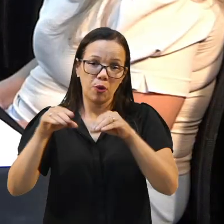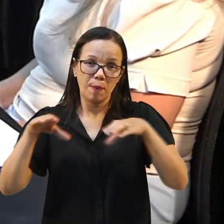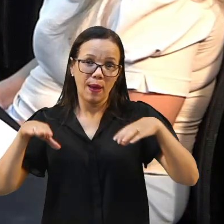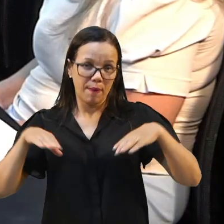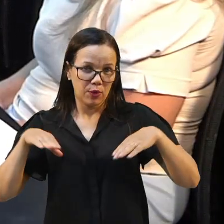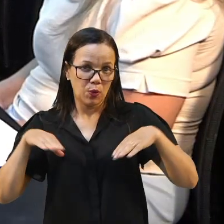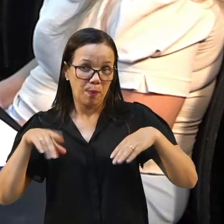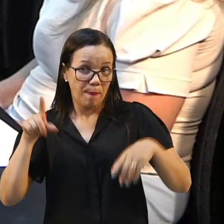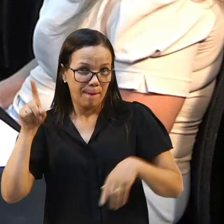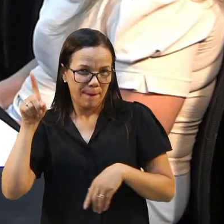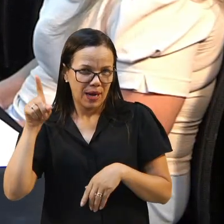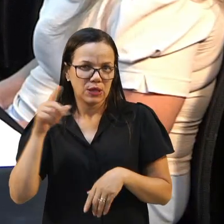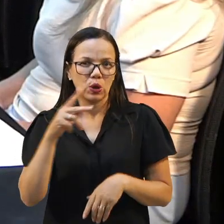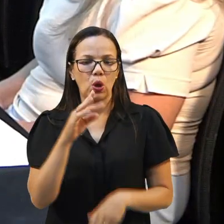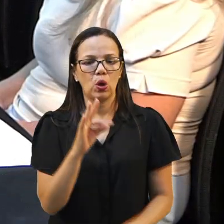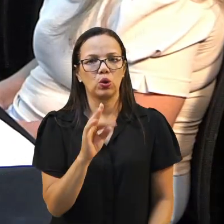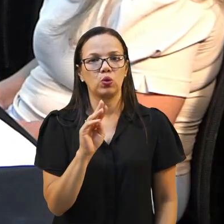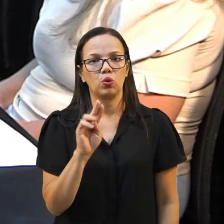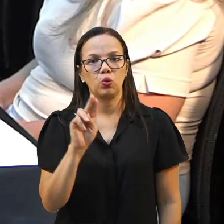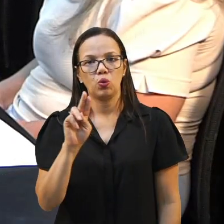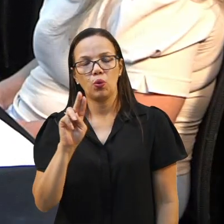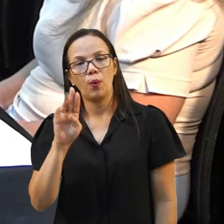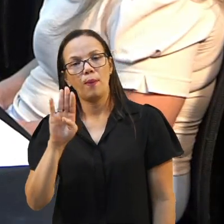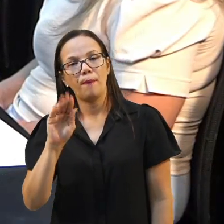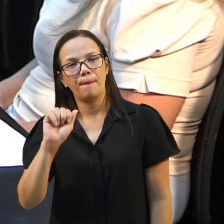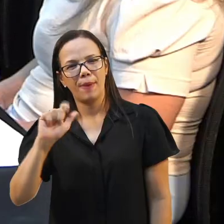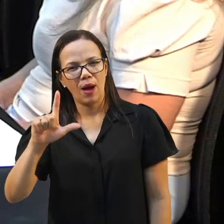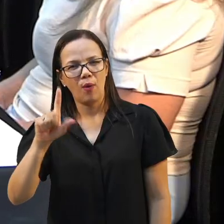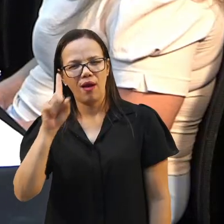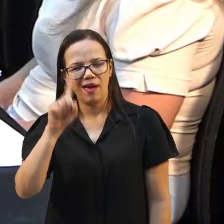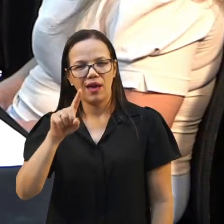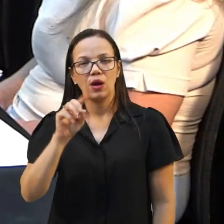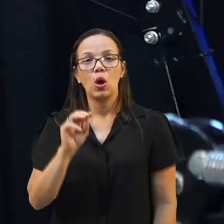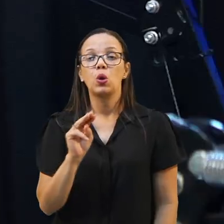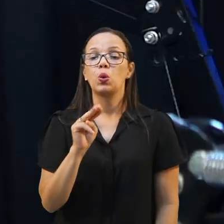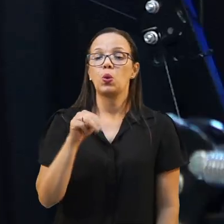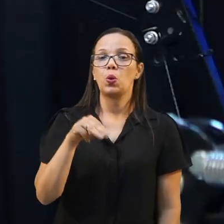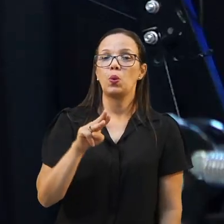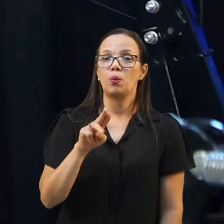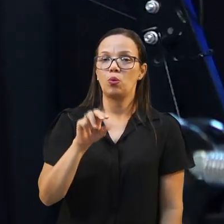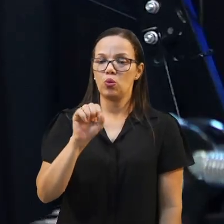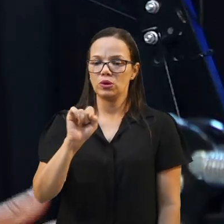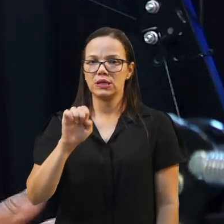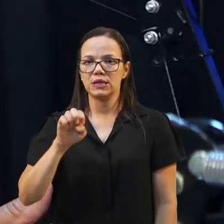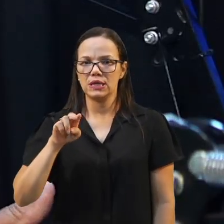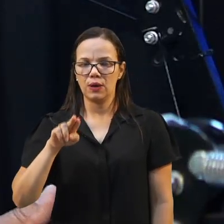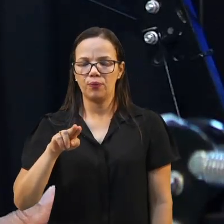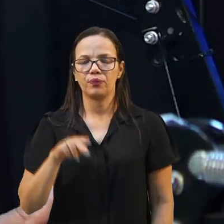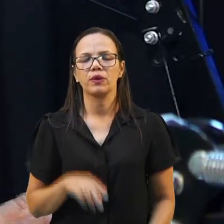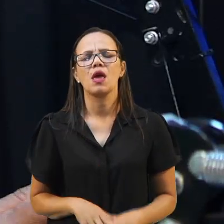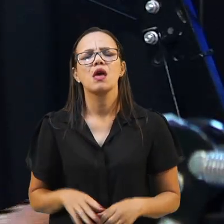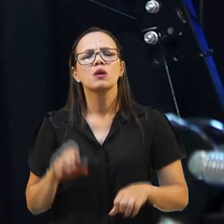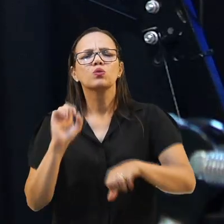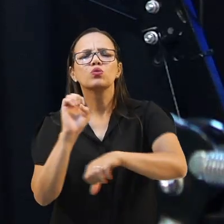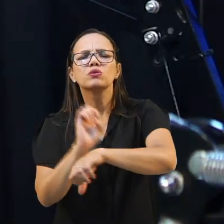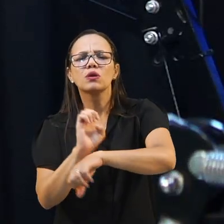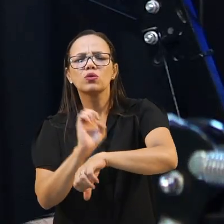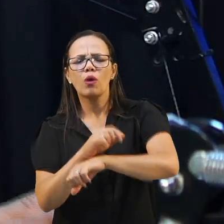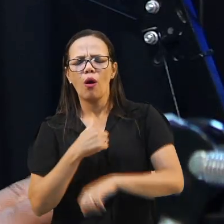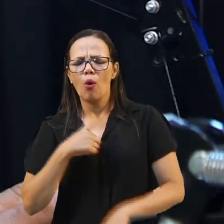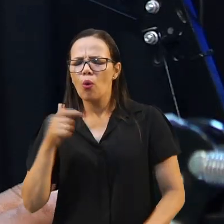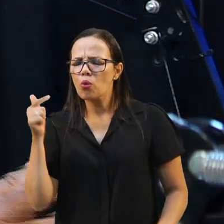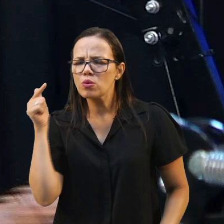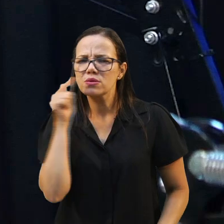né? Mas era no museu, estudei no museu. E no estadual, eu